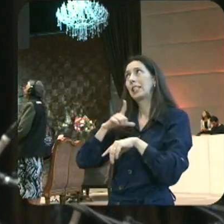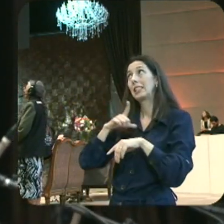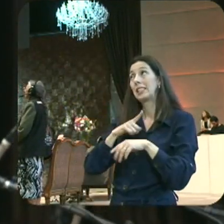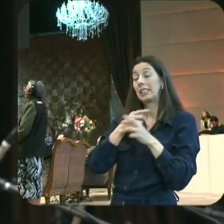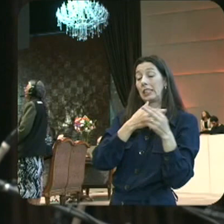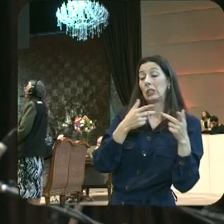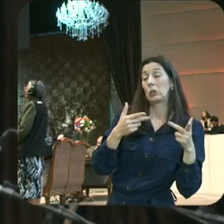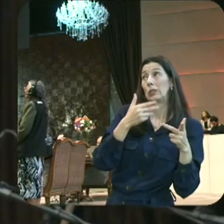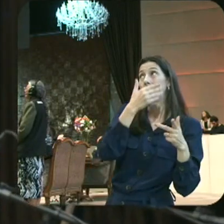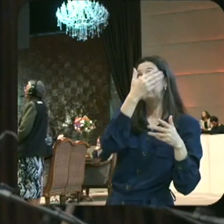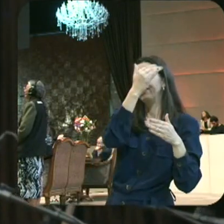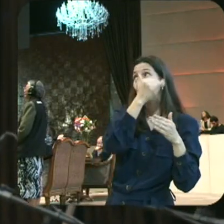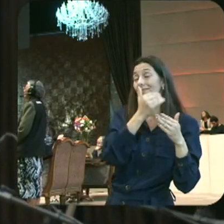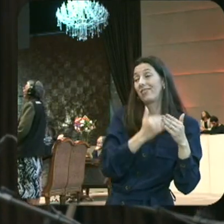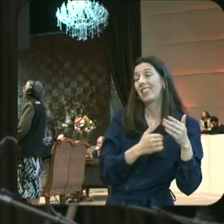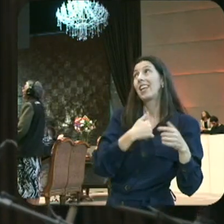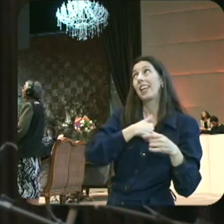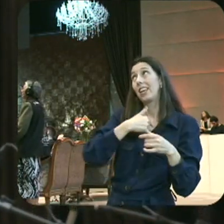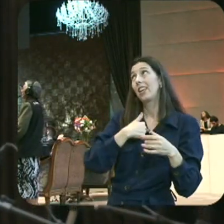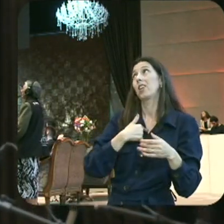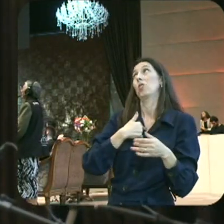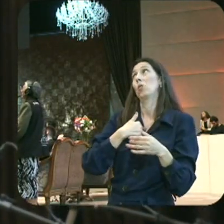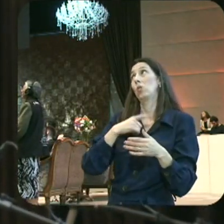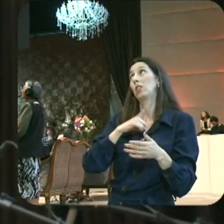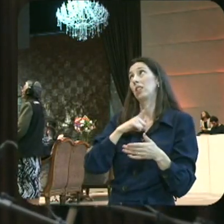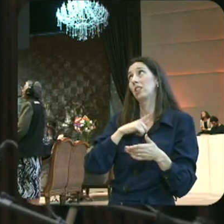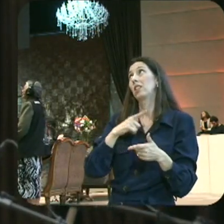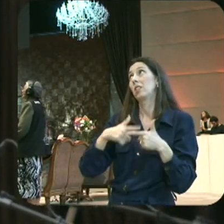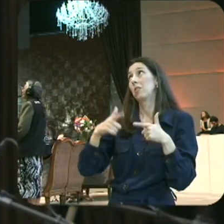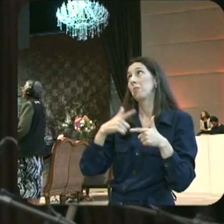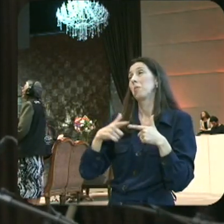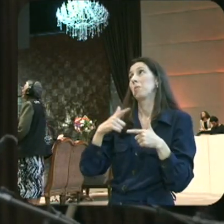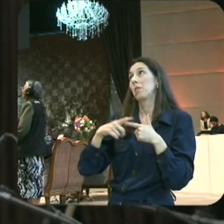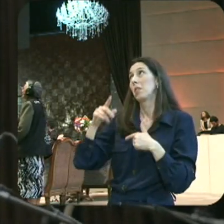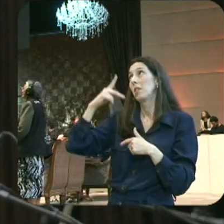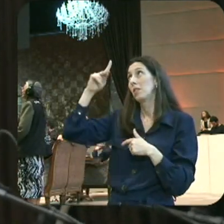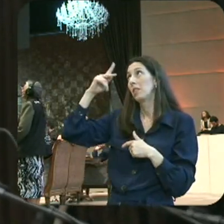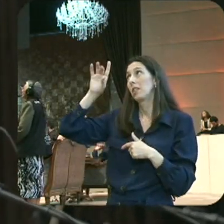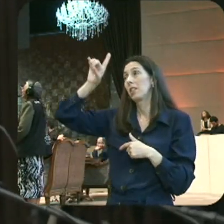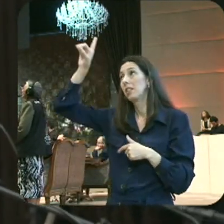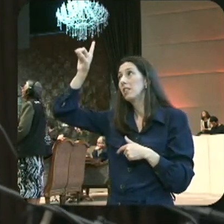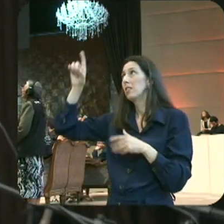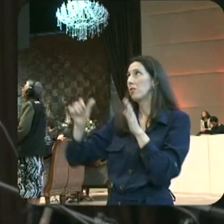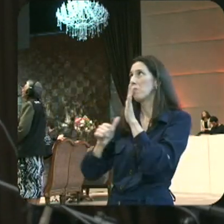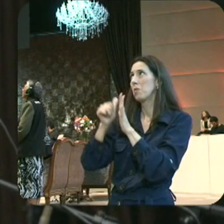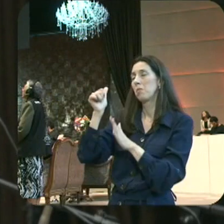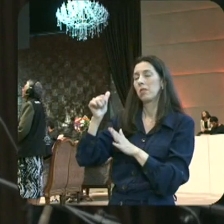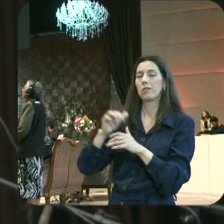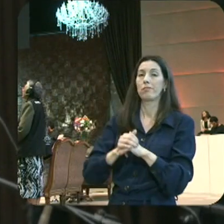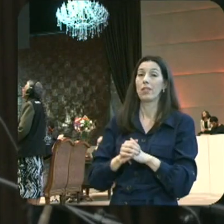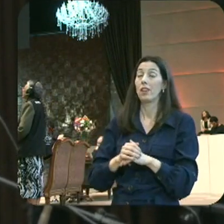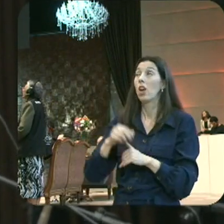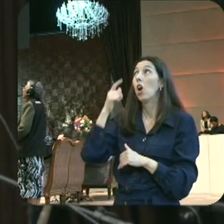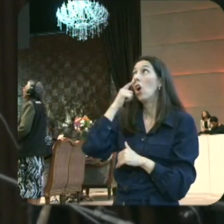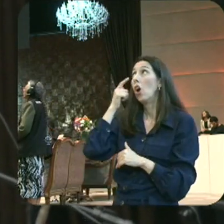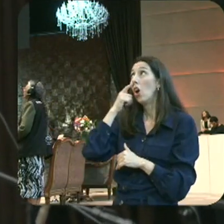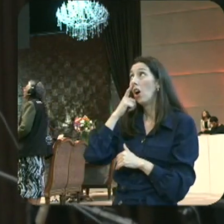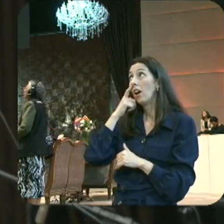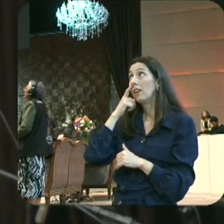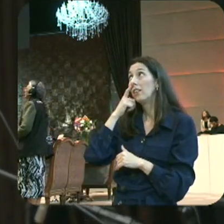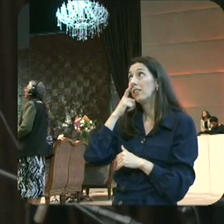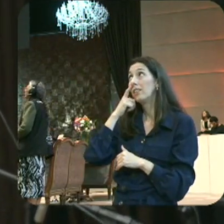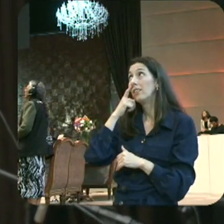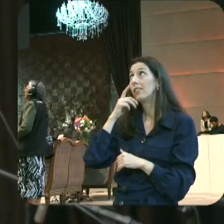nessas áreas eu não tenho colocado o Senhor em primeiro lugar. E olha, essas são áreas que você talvez